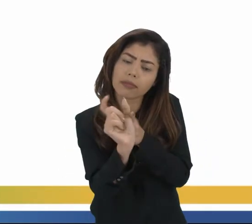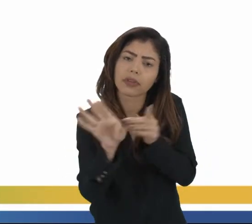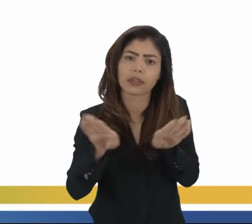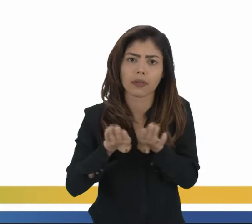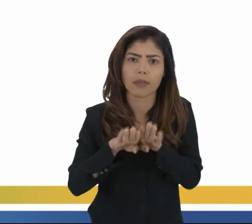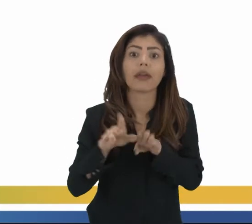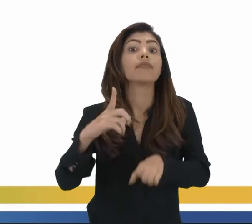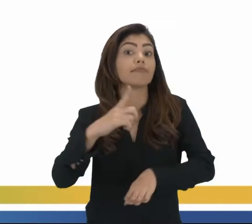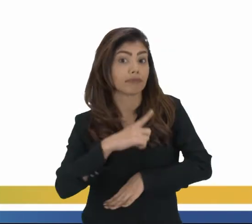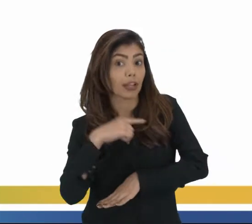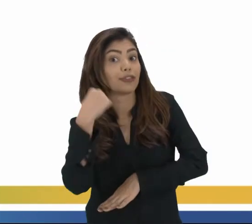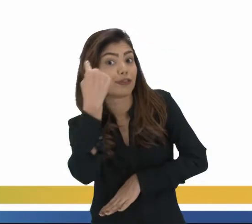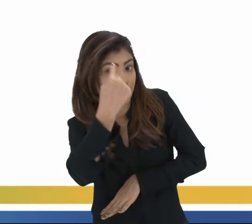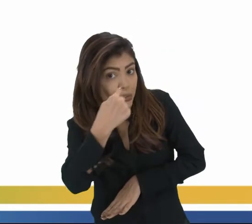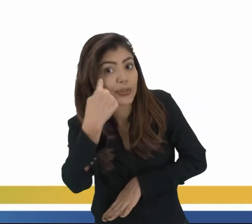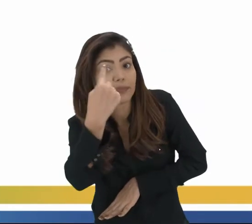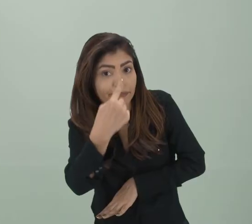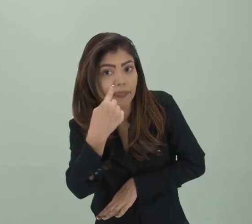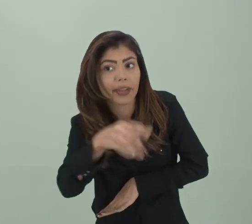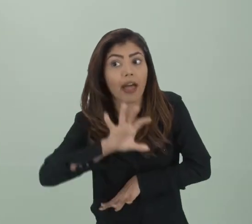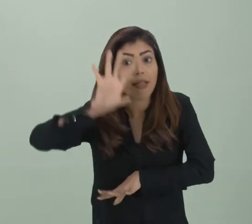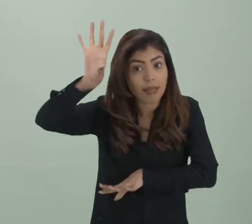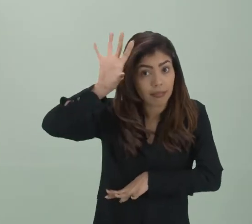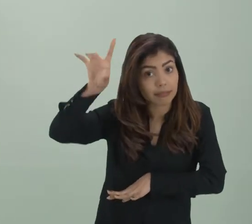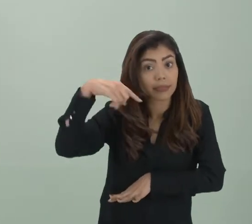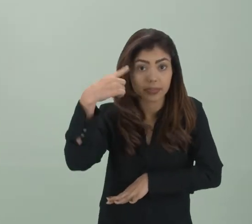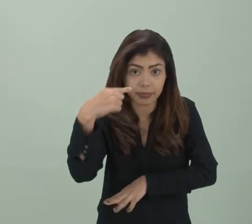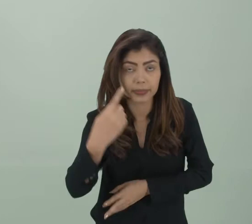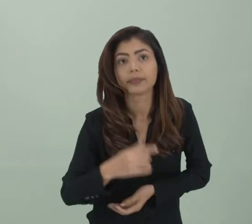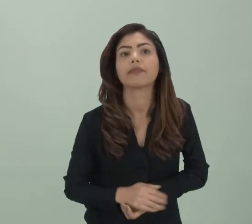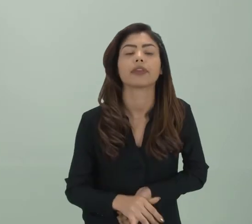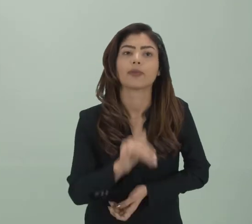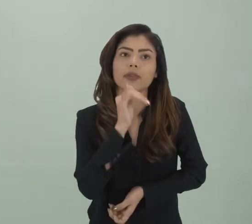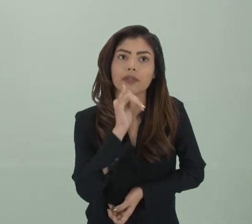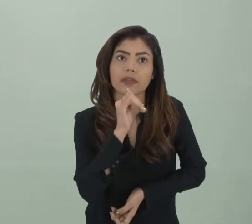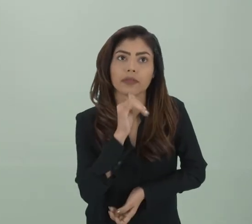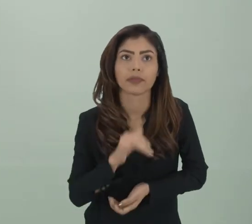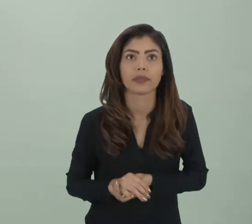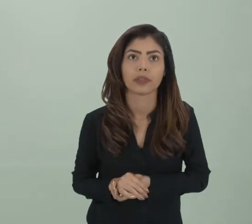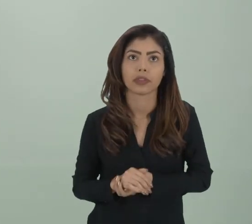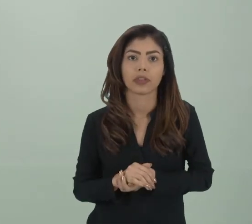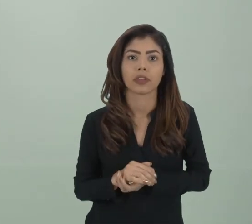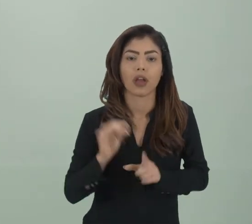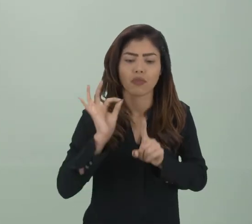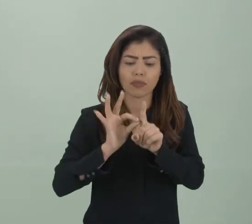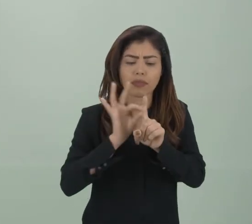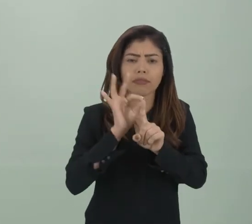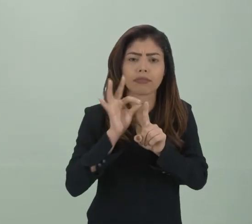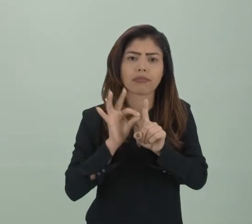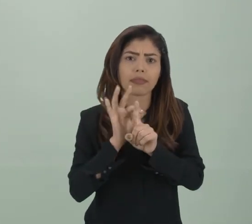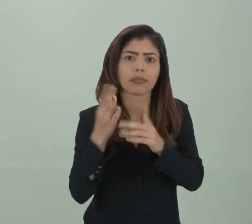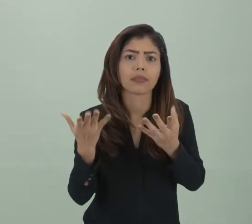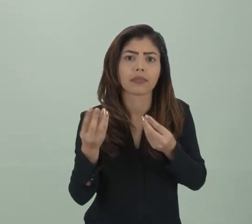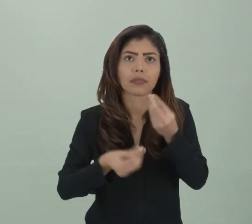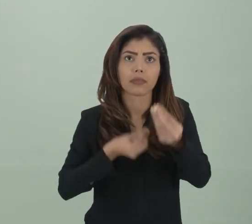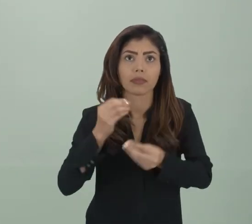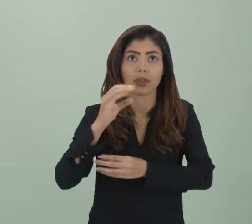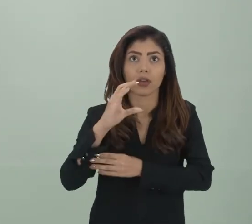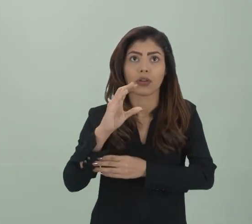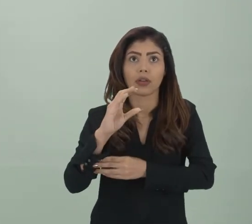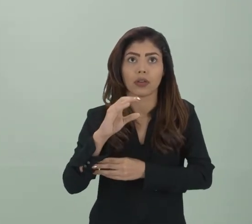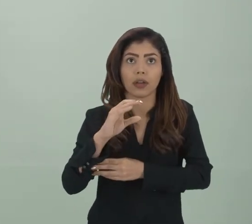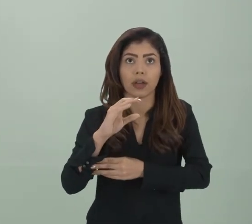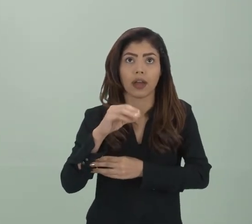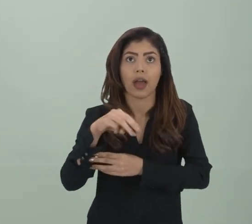idioma espanhol, na língua espanhola lá da Espanha. Por exemplo, o milho na Espanha eu não chamo choclo, eu